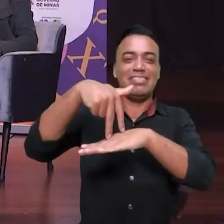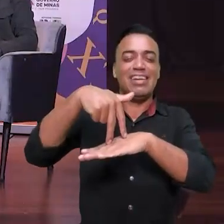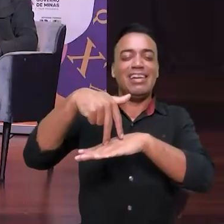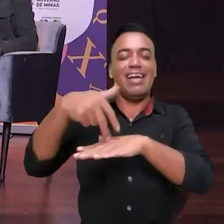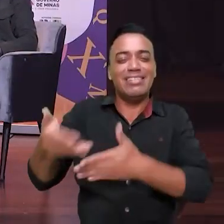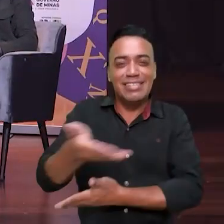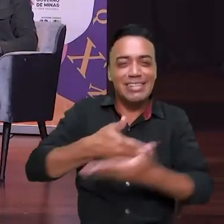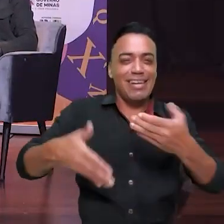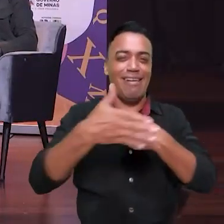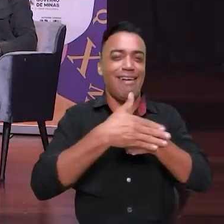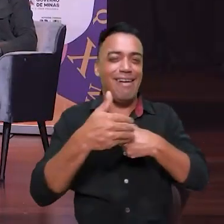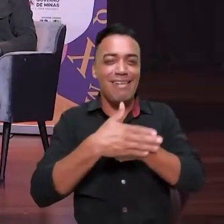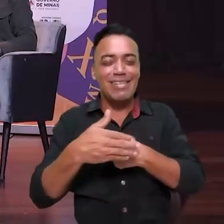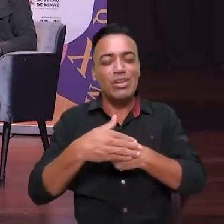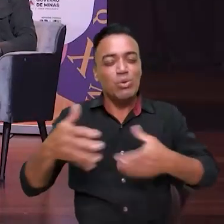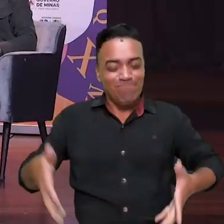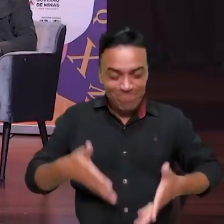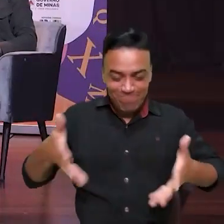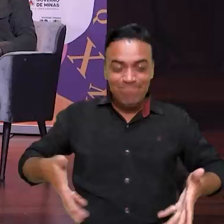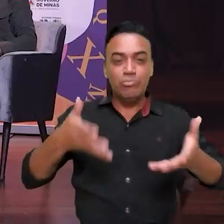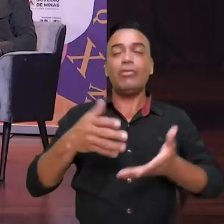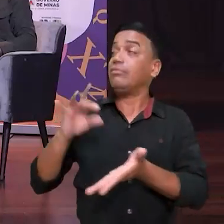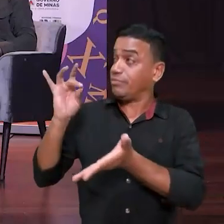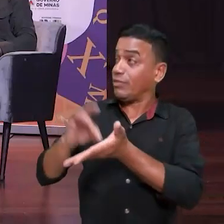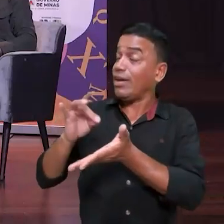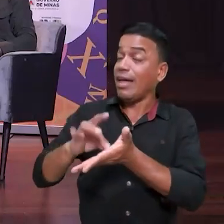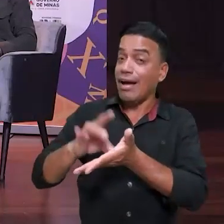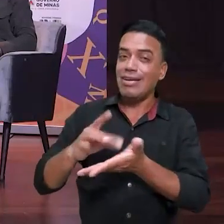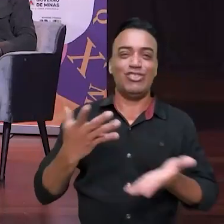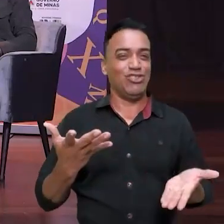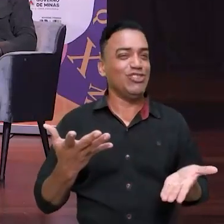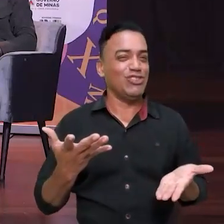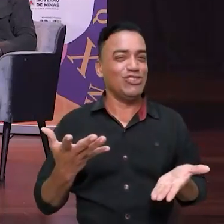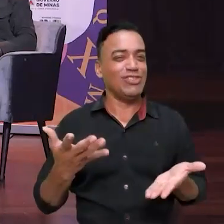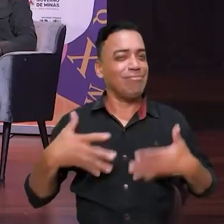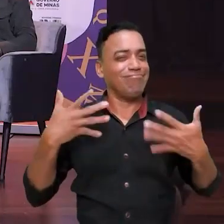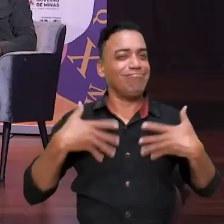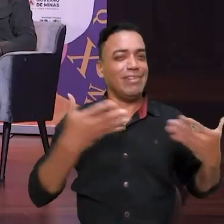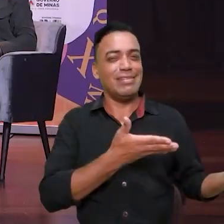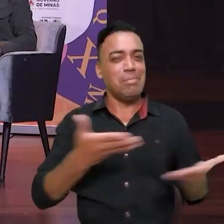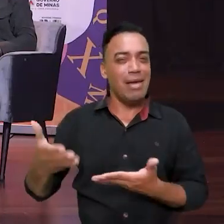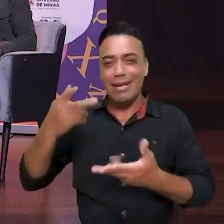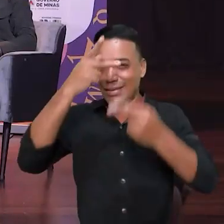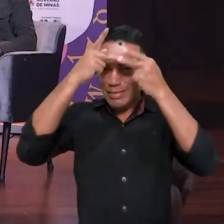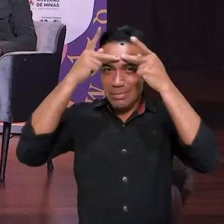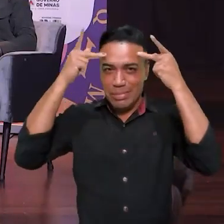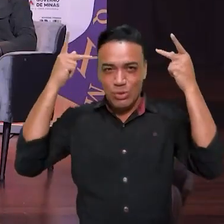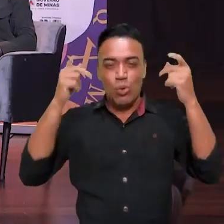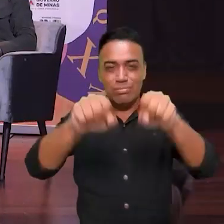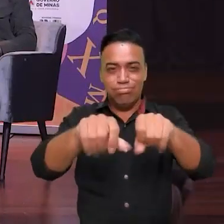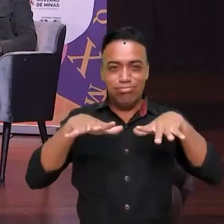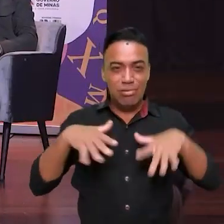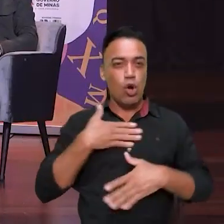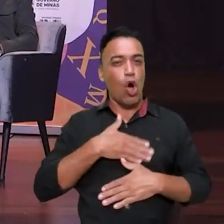tão inspirador. Verdade, Jefferson. É uma alegria receber essas pessoas, pessoas que gostam de você e